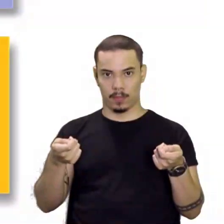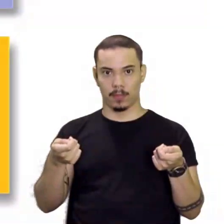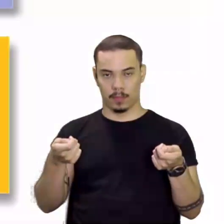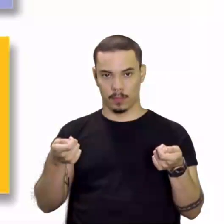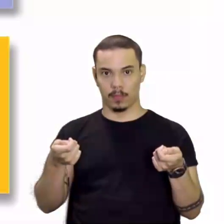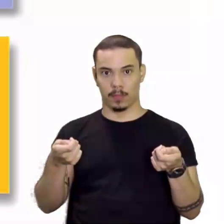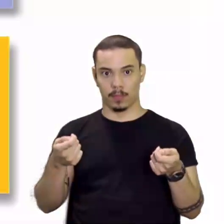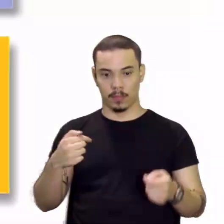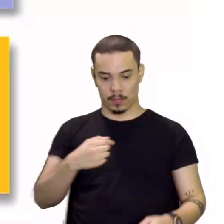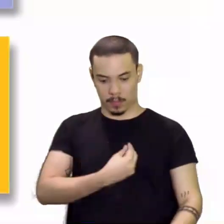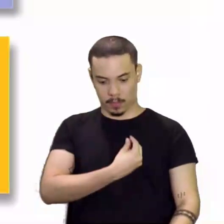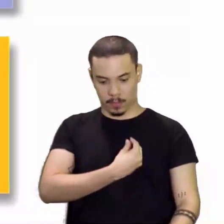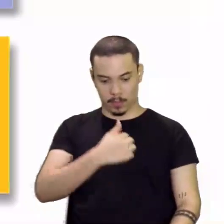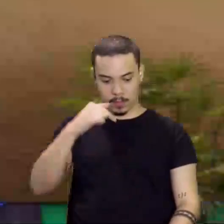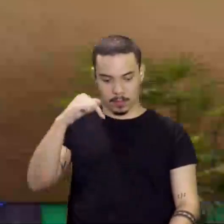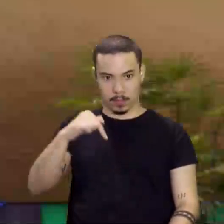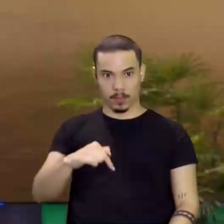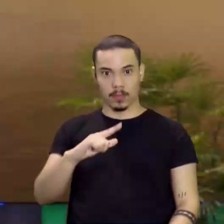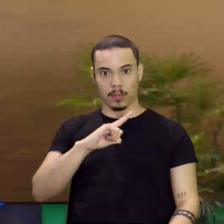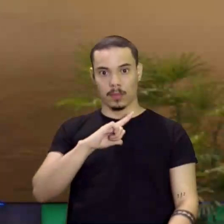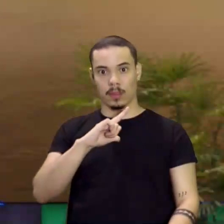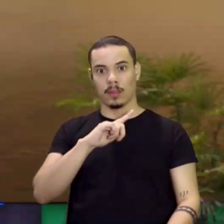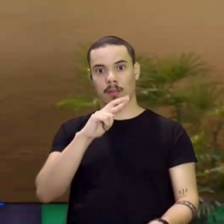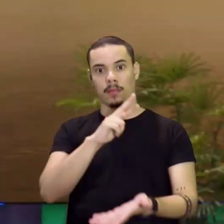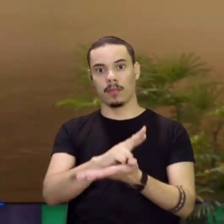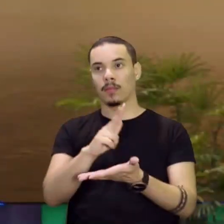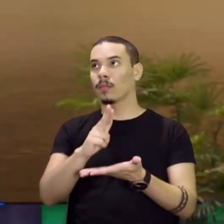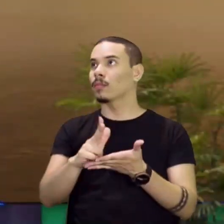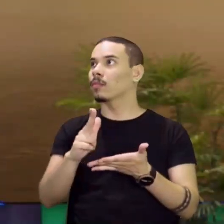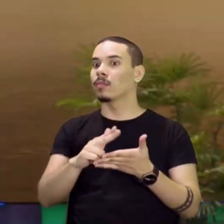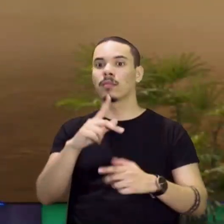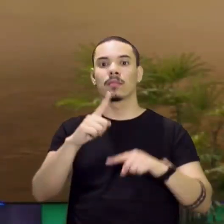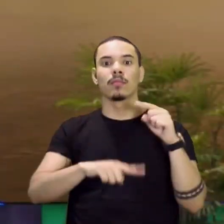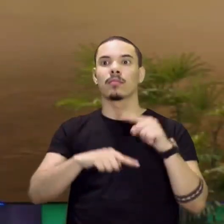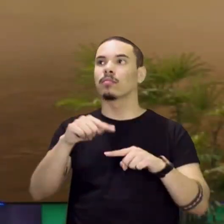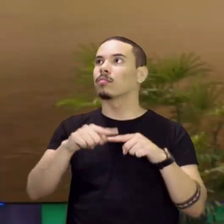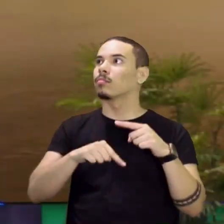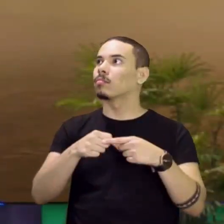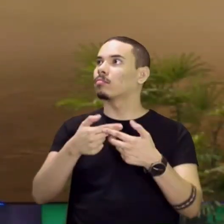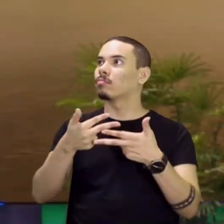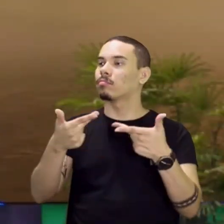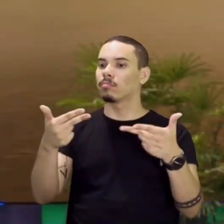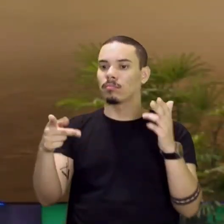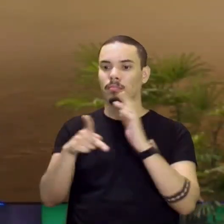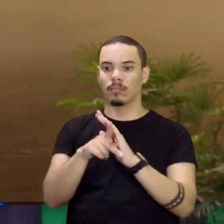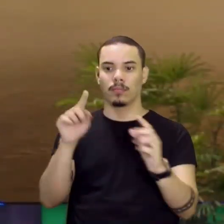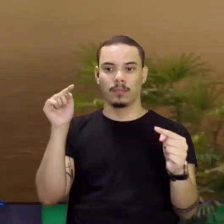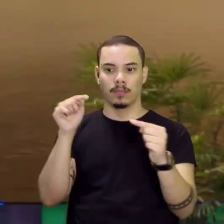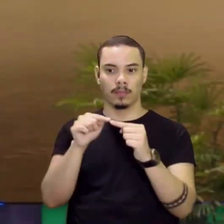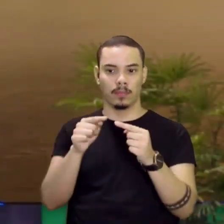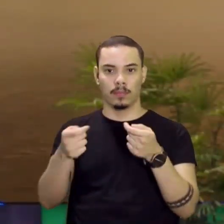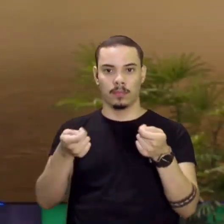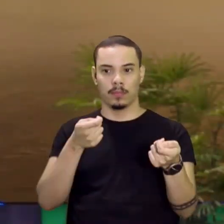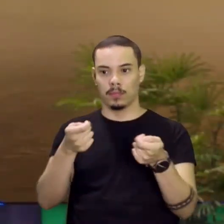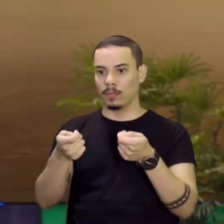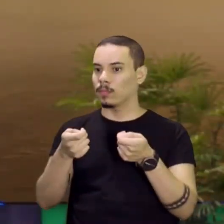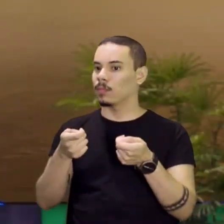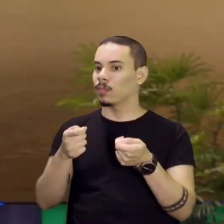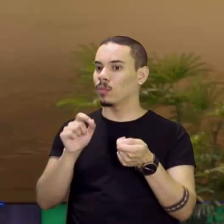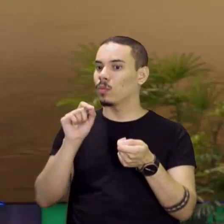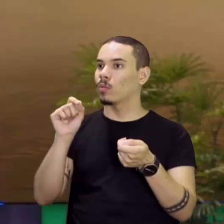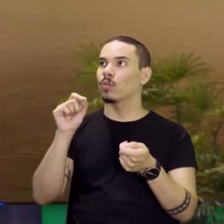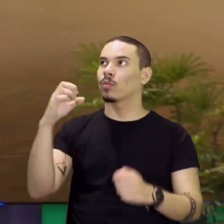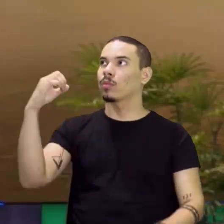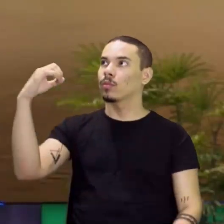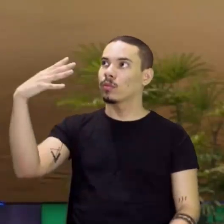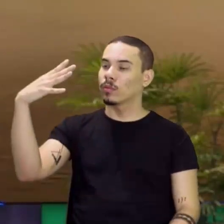Aqui onde eu estou, tem vários produtos relacionados com a mineração, seja ele a